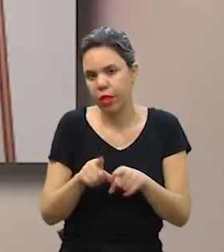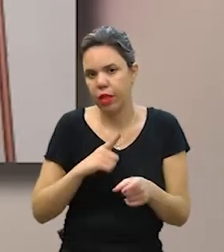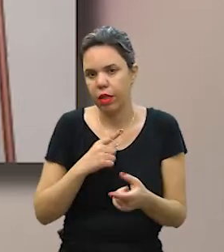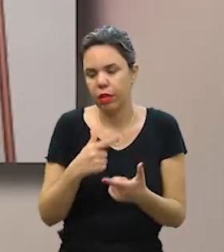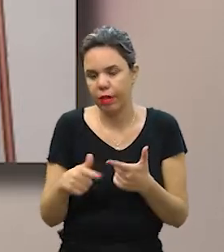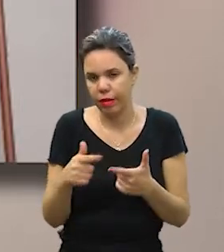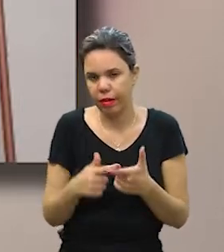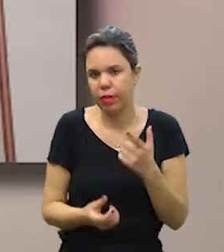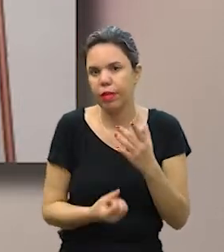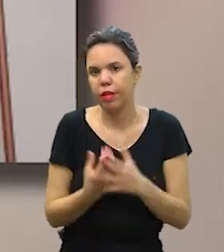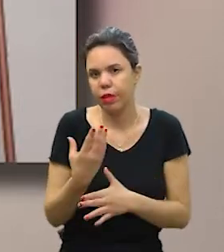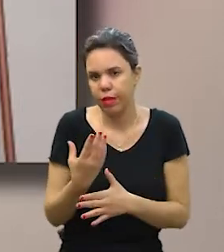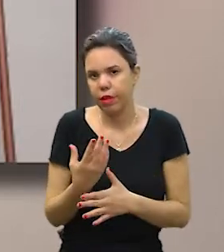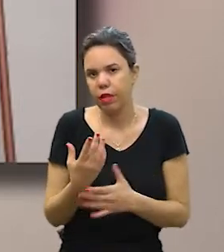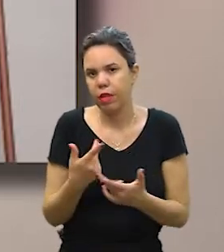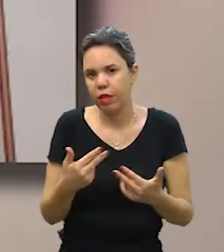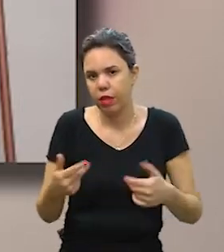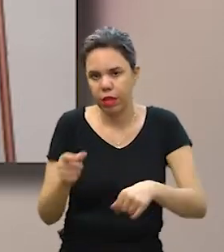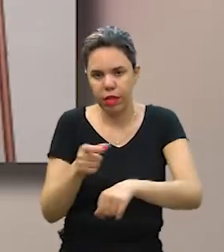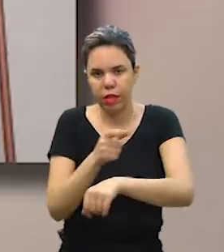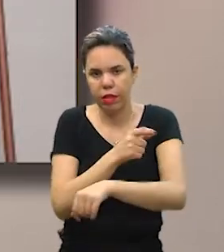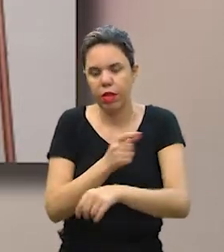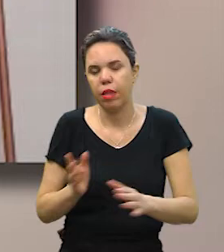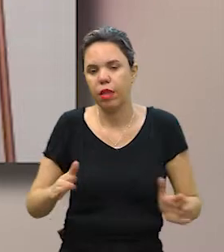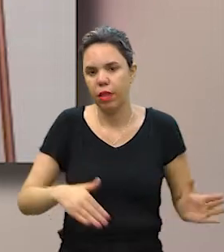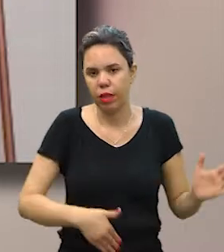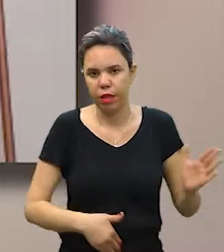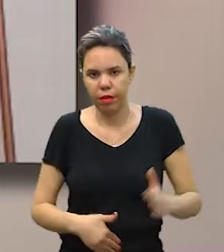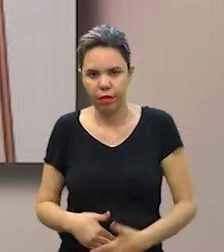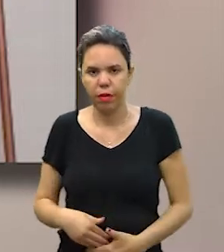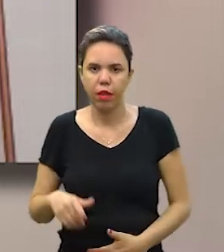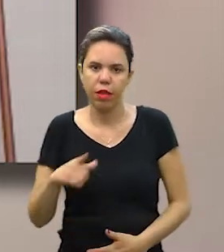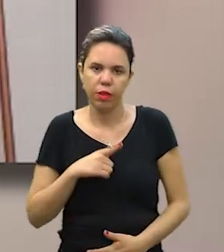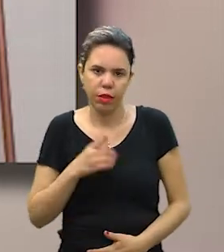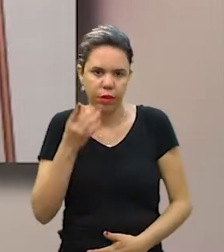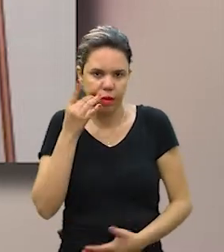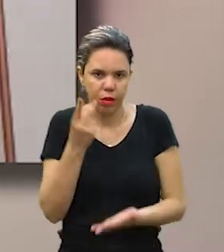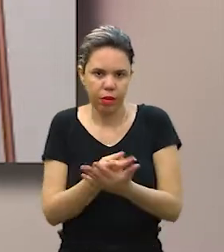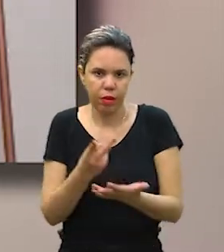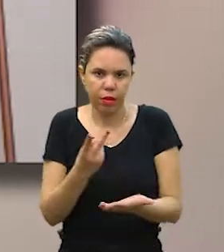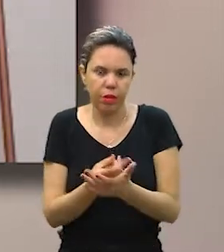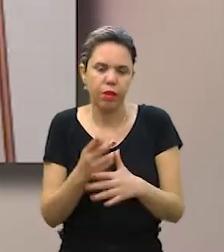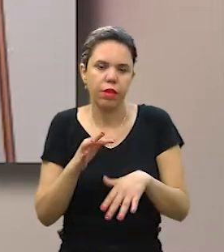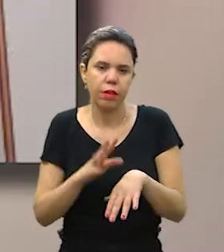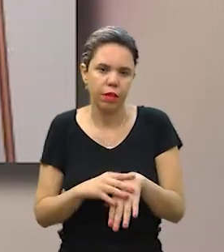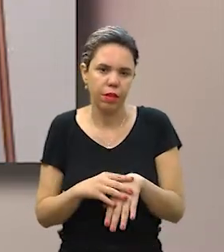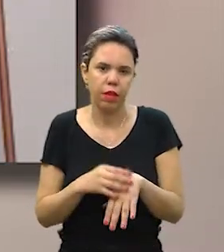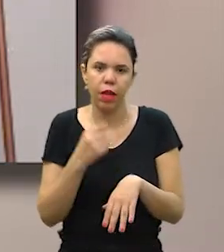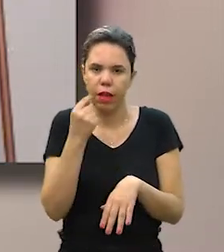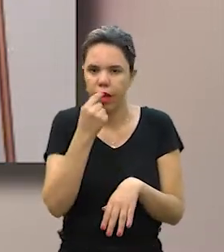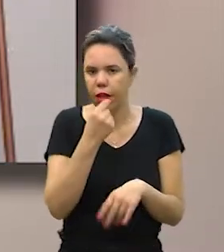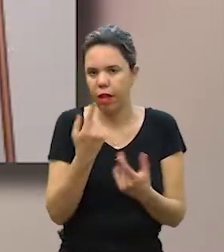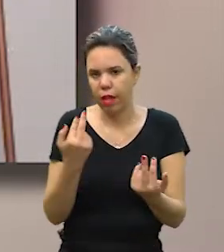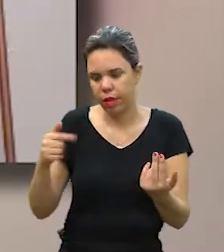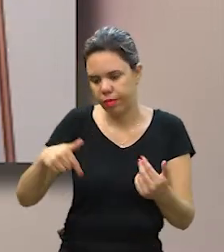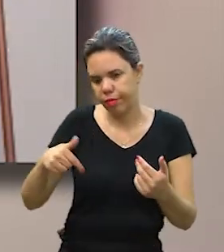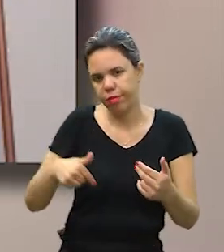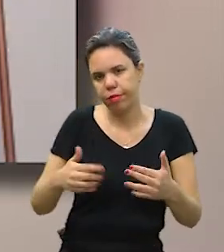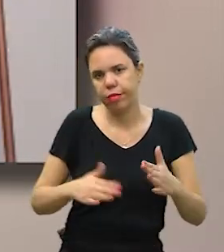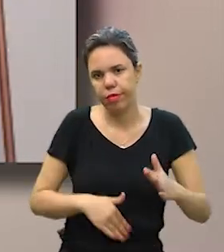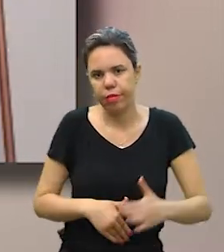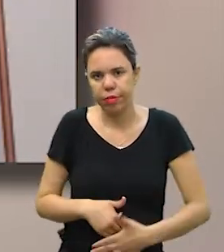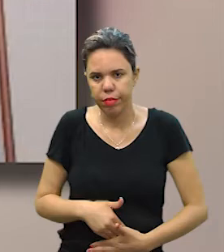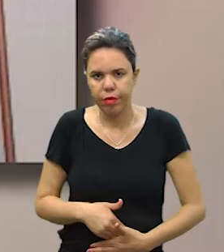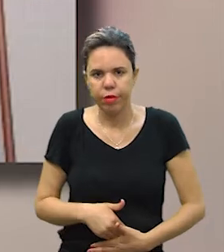Existem algumas dermatites de fralda, onde você tem a presença do mesmo fungo que causa o sapinho na boca, causa